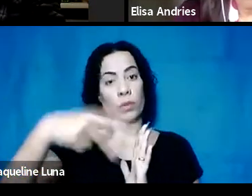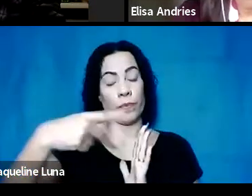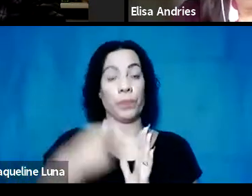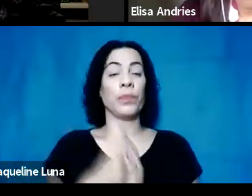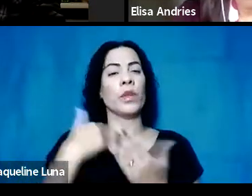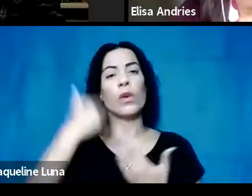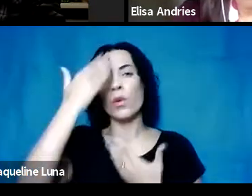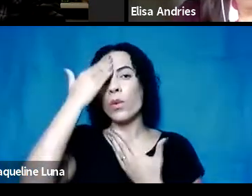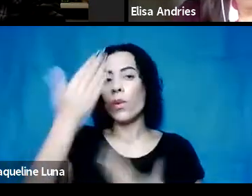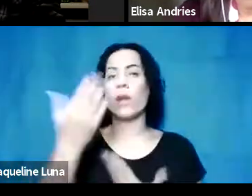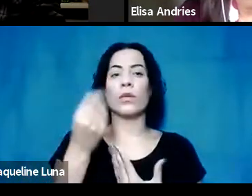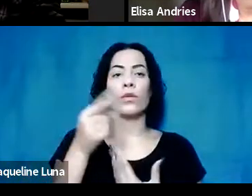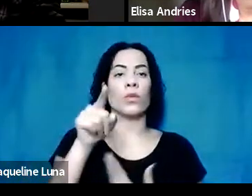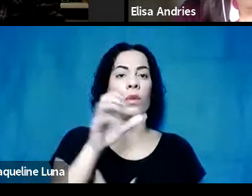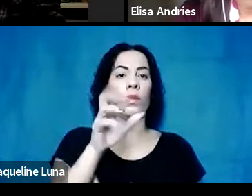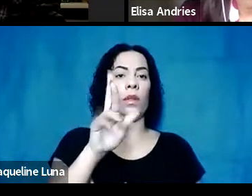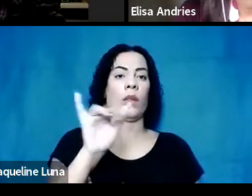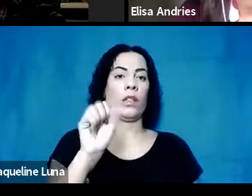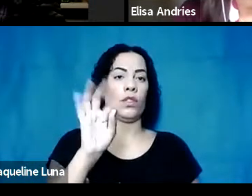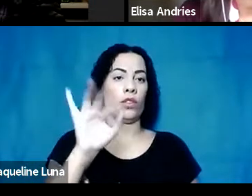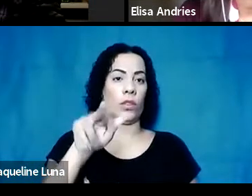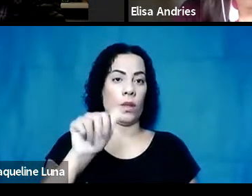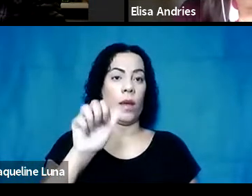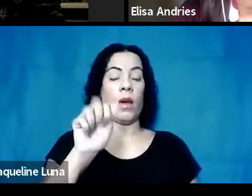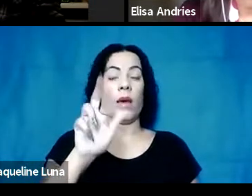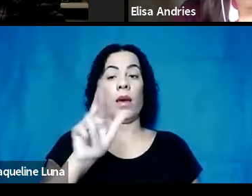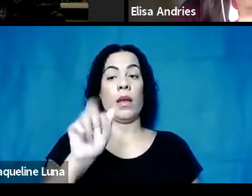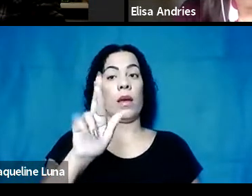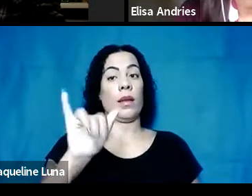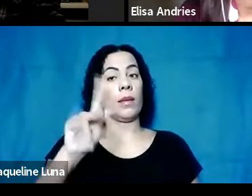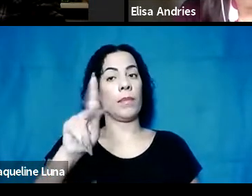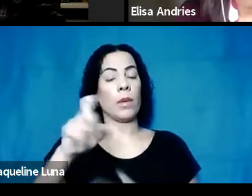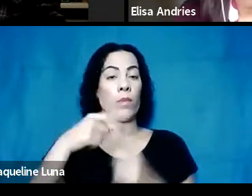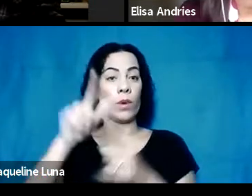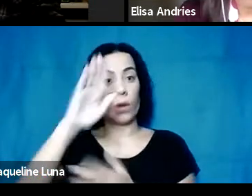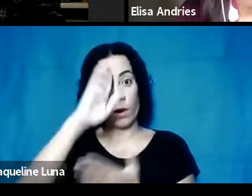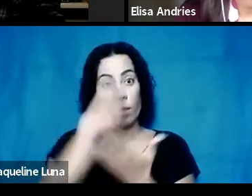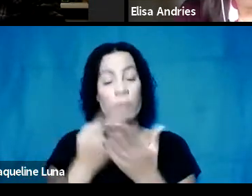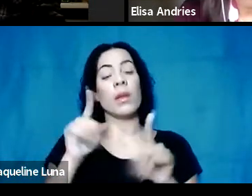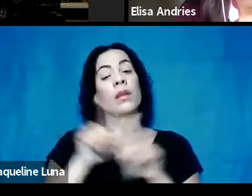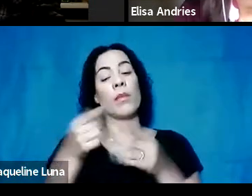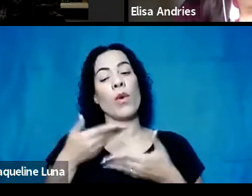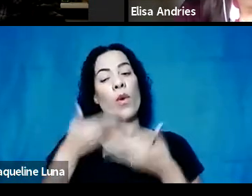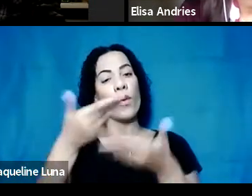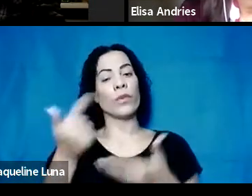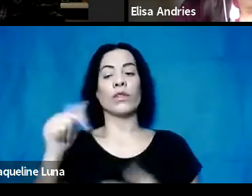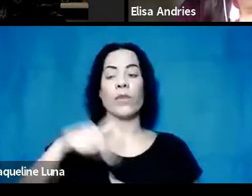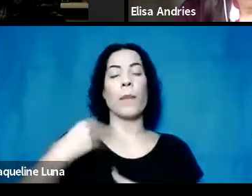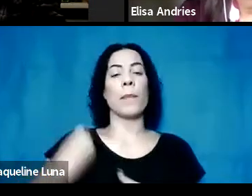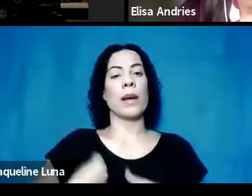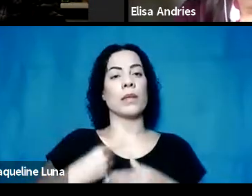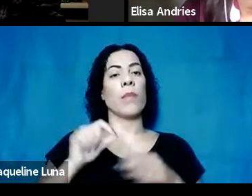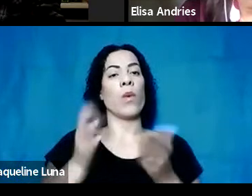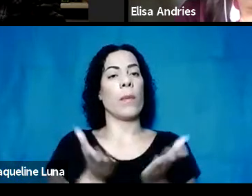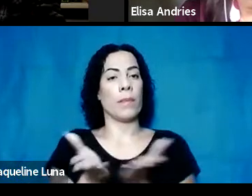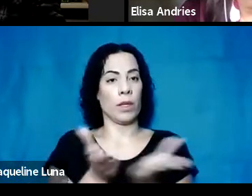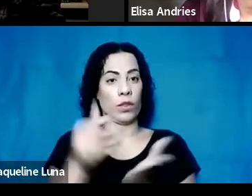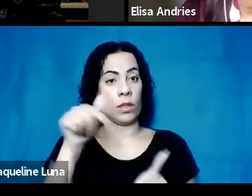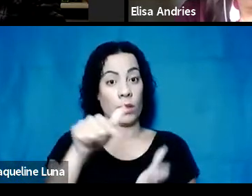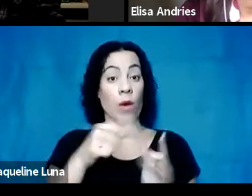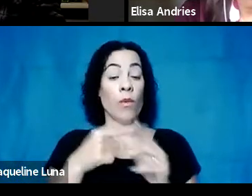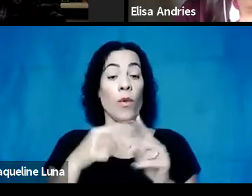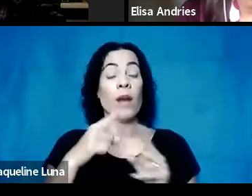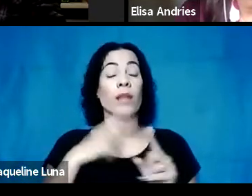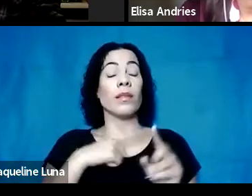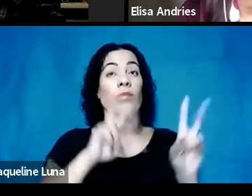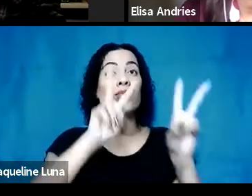Cristina Araripe, né, pela confiança e pelo convite para fazer a moderação dessa edição, que está pautando um tema que é muito